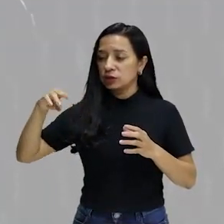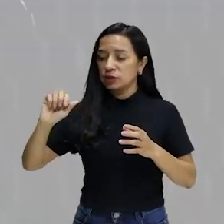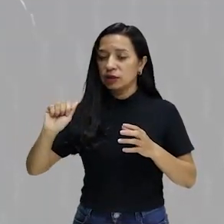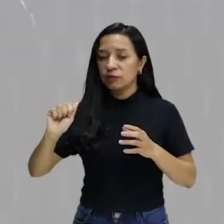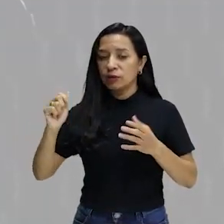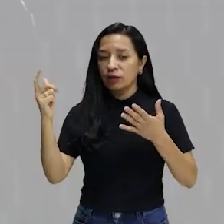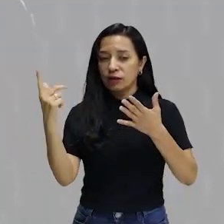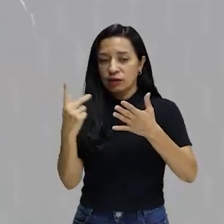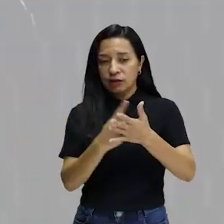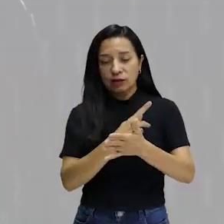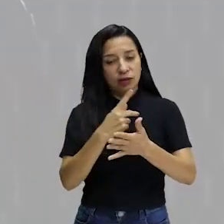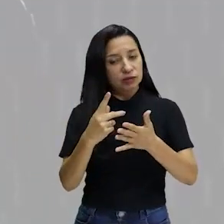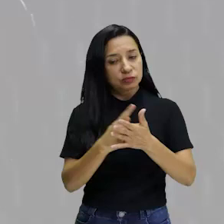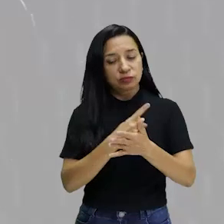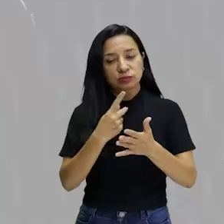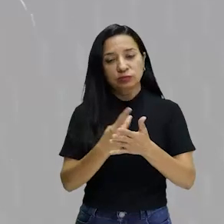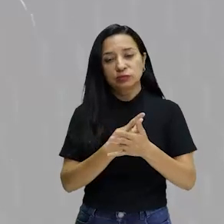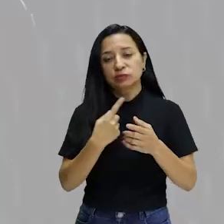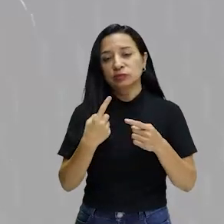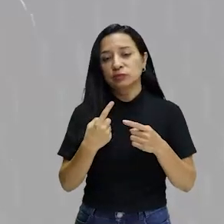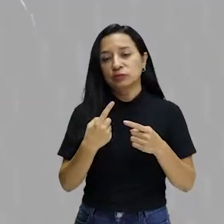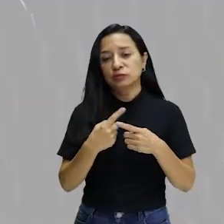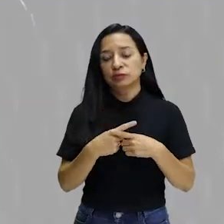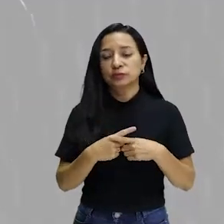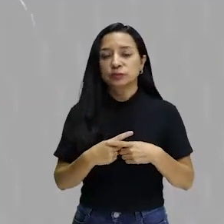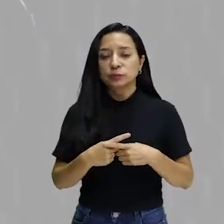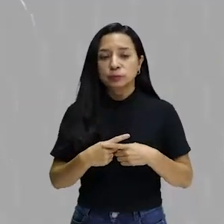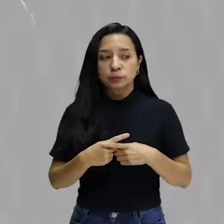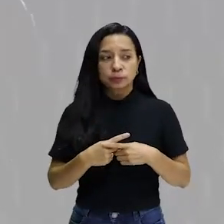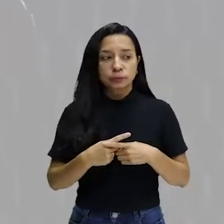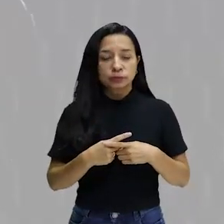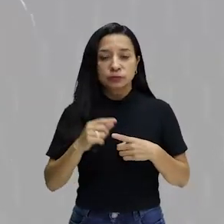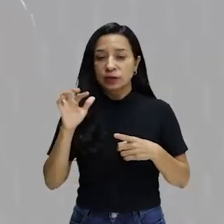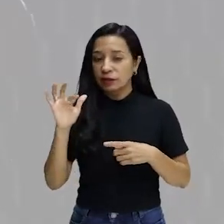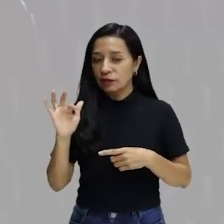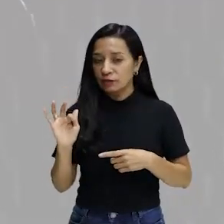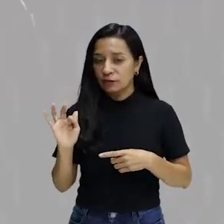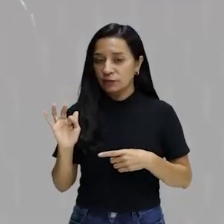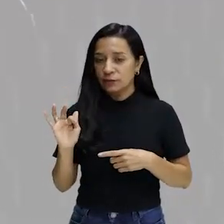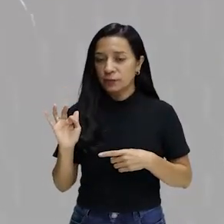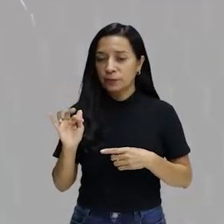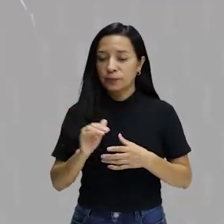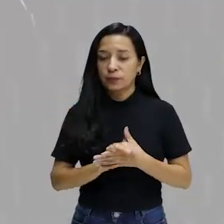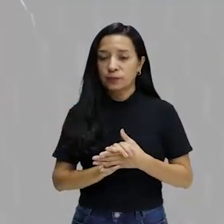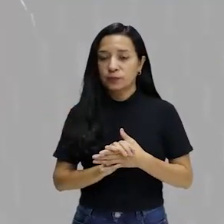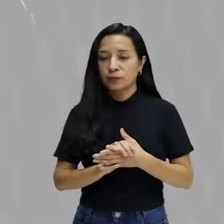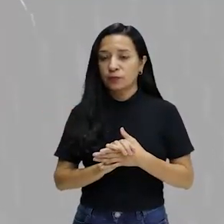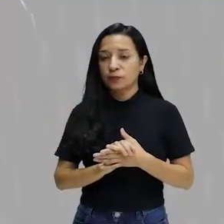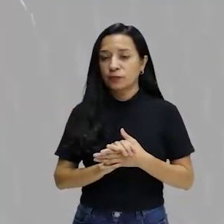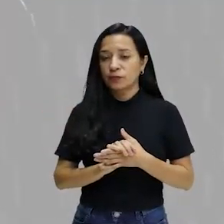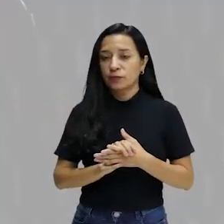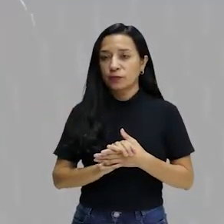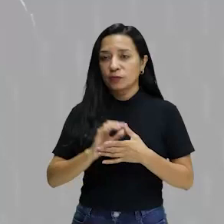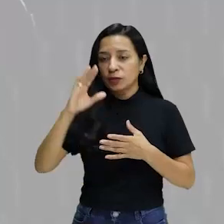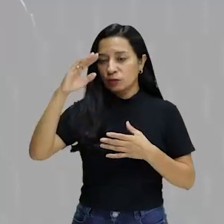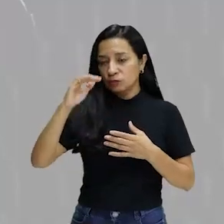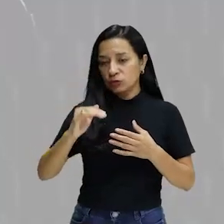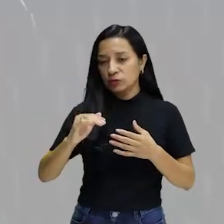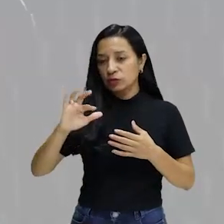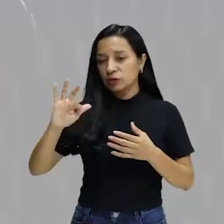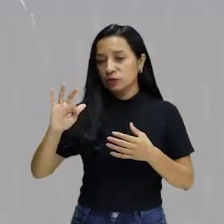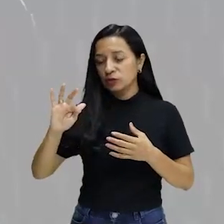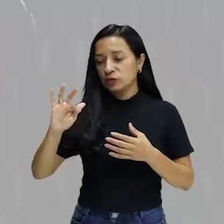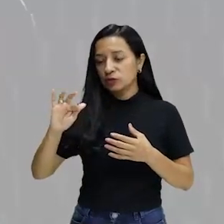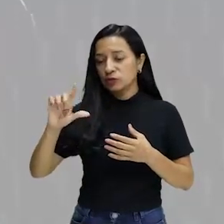porque ele está colocando que ocorre movimento ascendente pelo floema. Não, pelo floema o movimento ele é